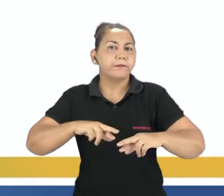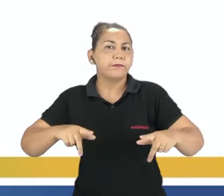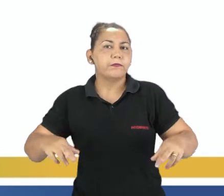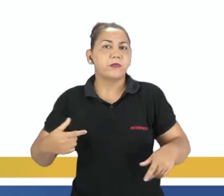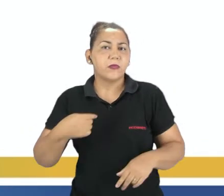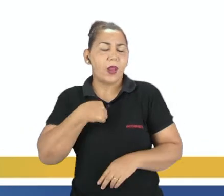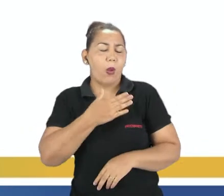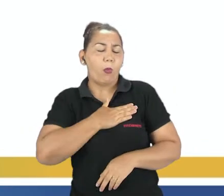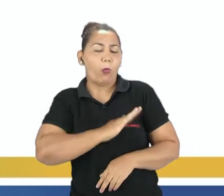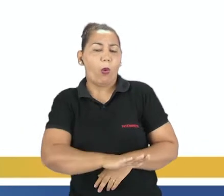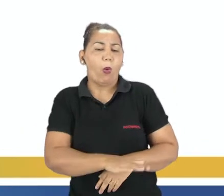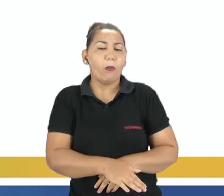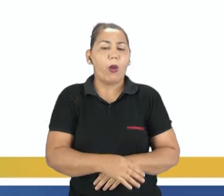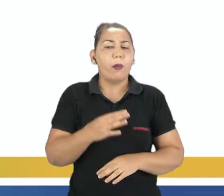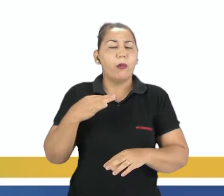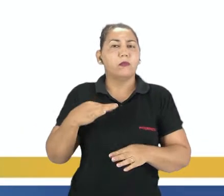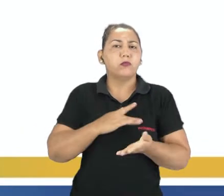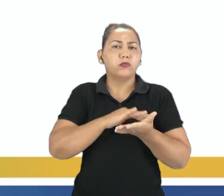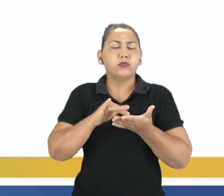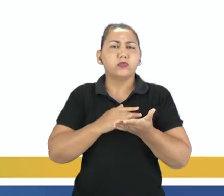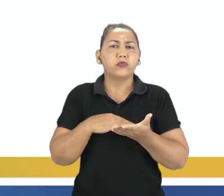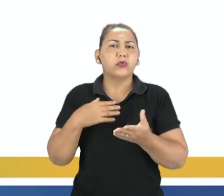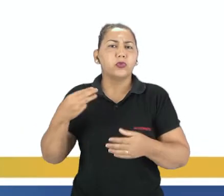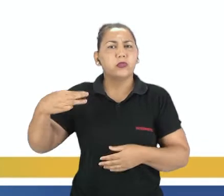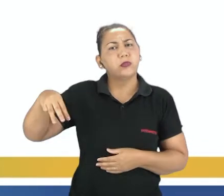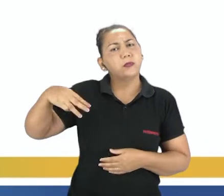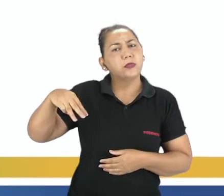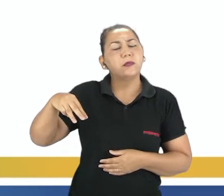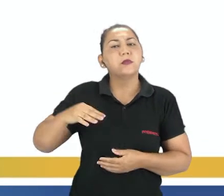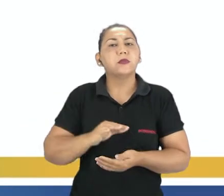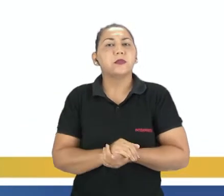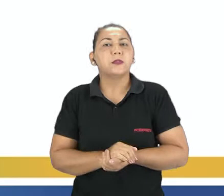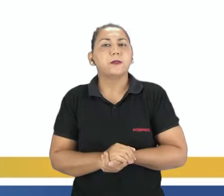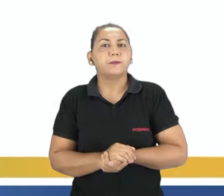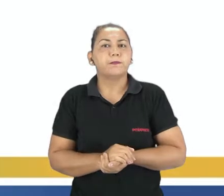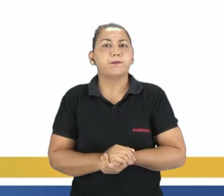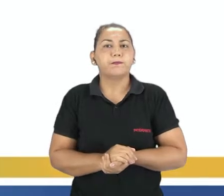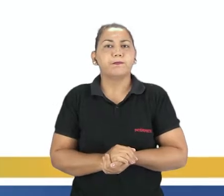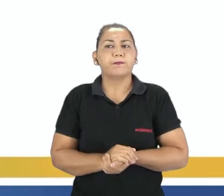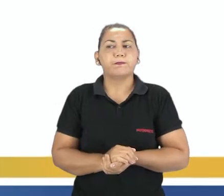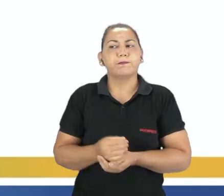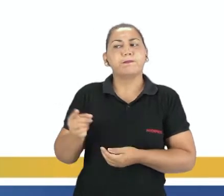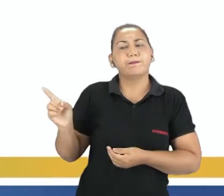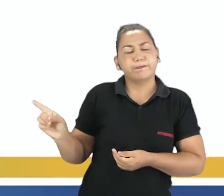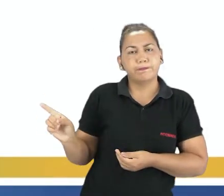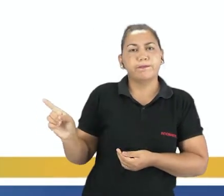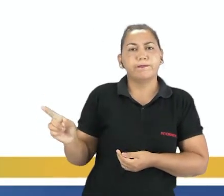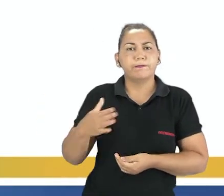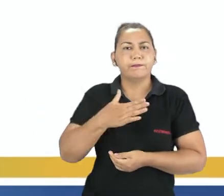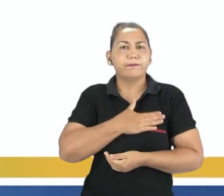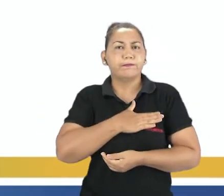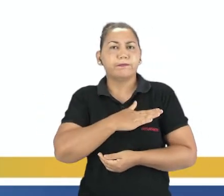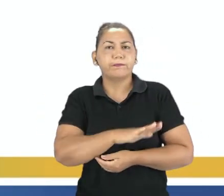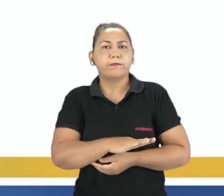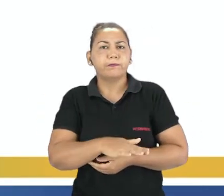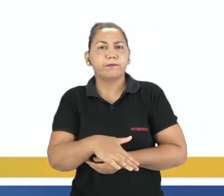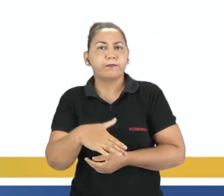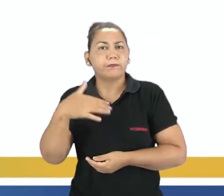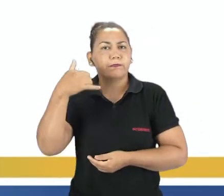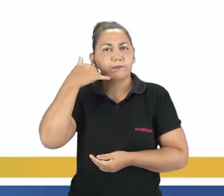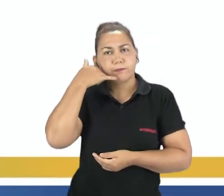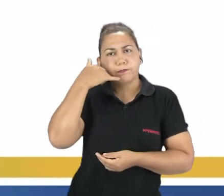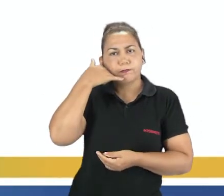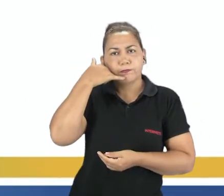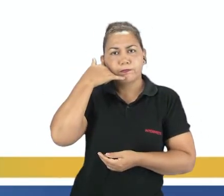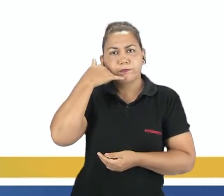de matemática. Ele detesta de contas de luz, água, telefone. Vamos verificar aqui o